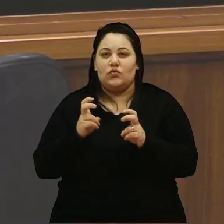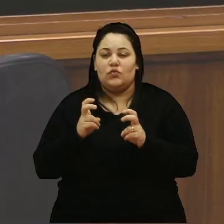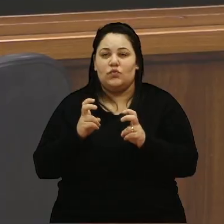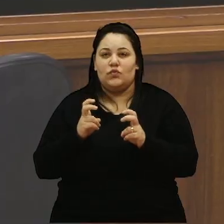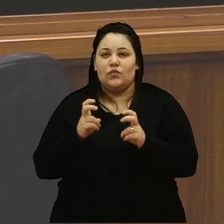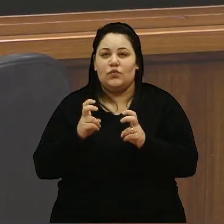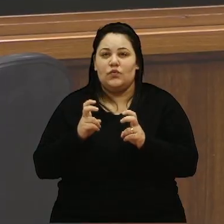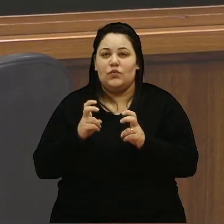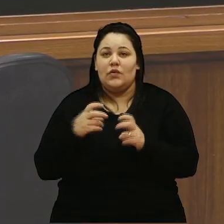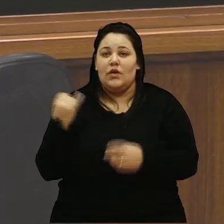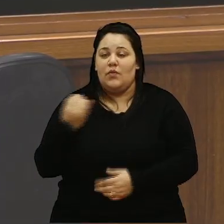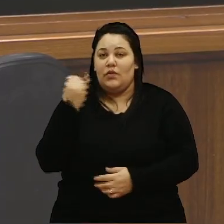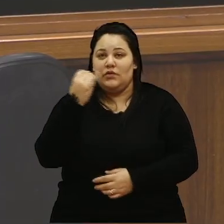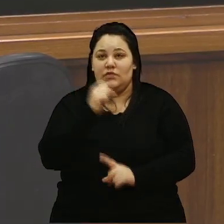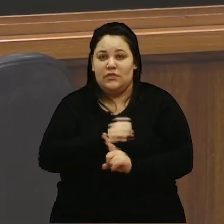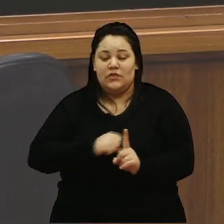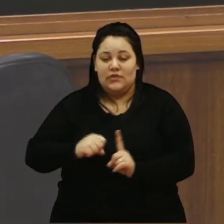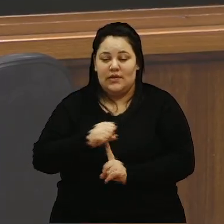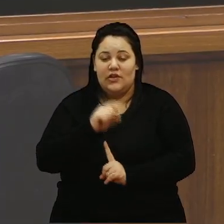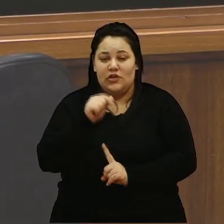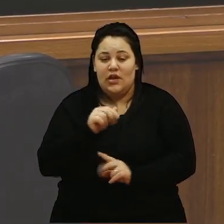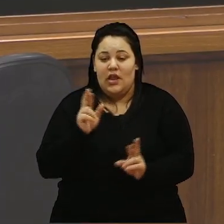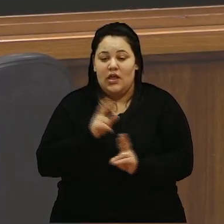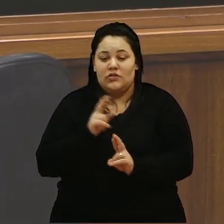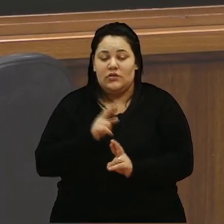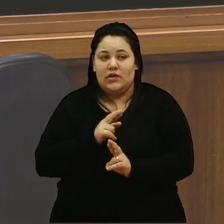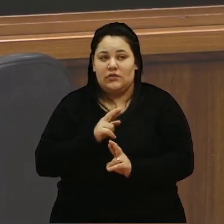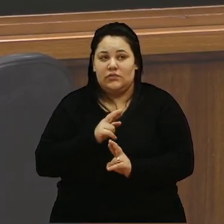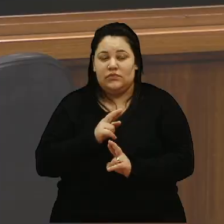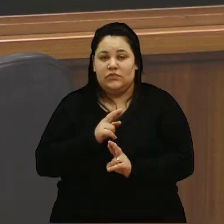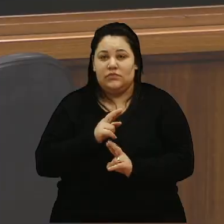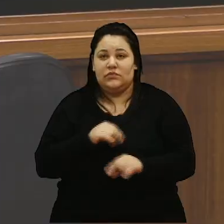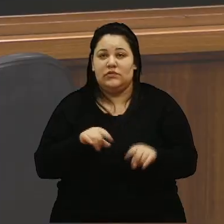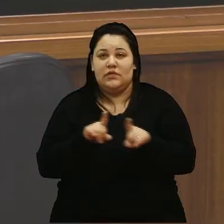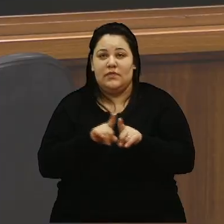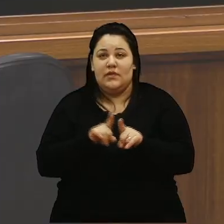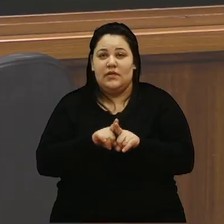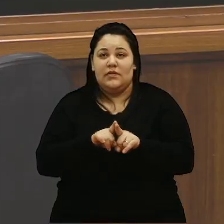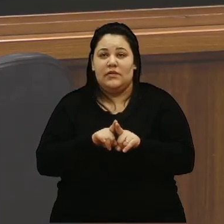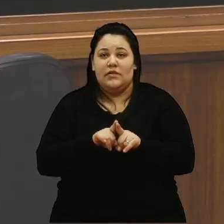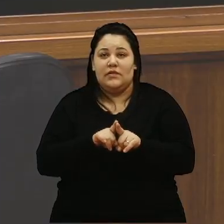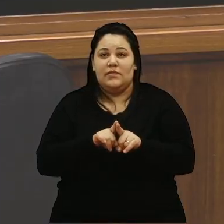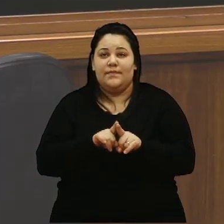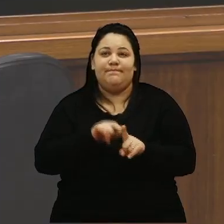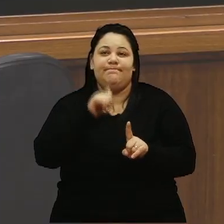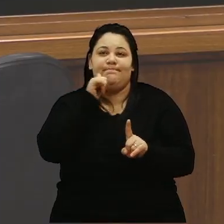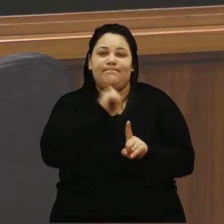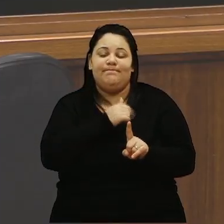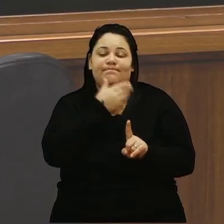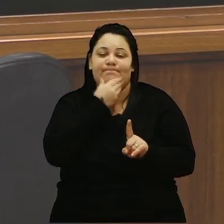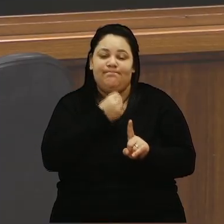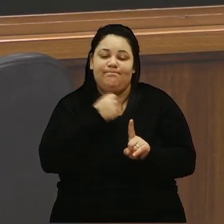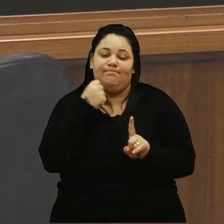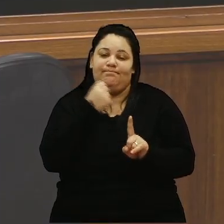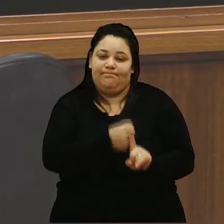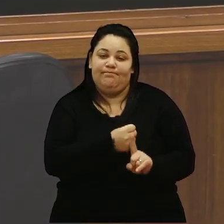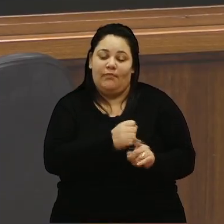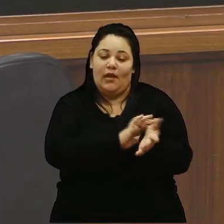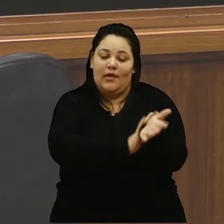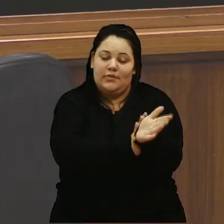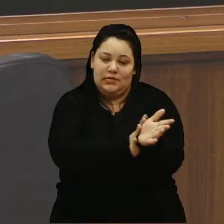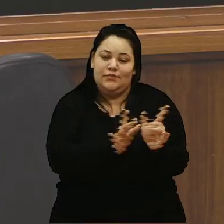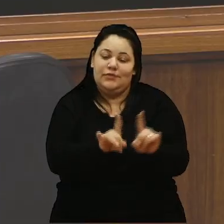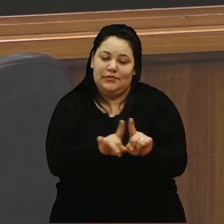nossa sociedade, que é a questão do racismo e a questão do machismo. E eu acho que a gente precisa analisar